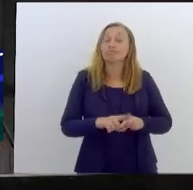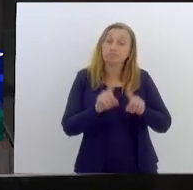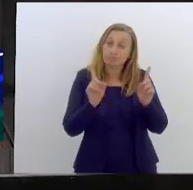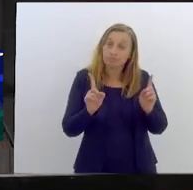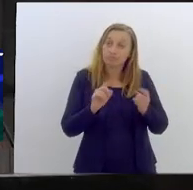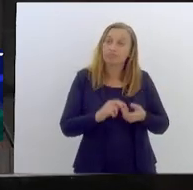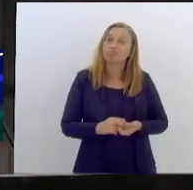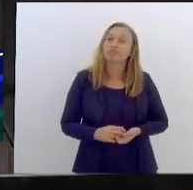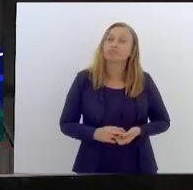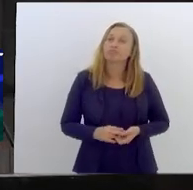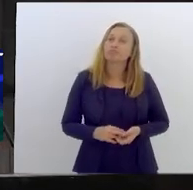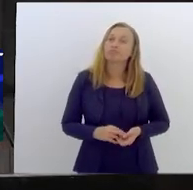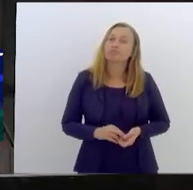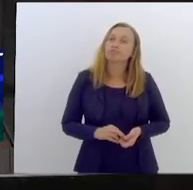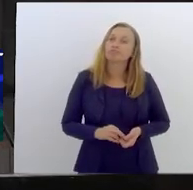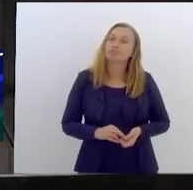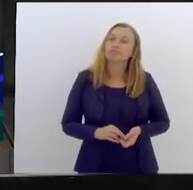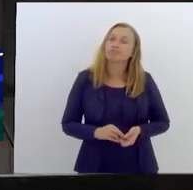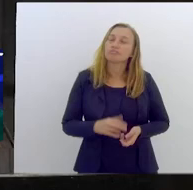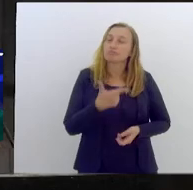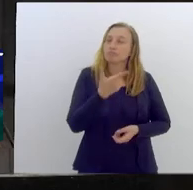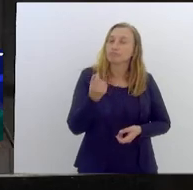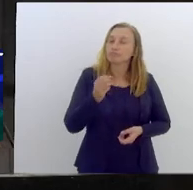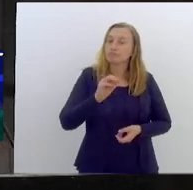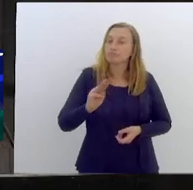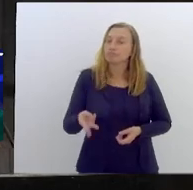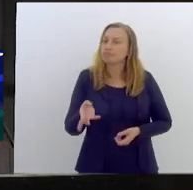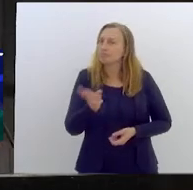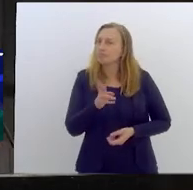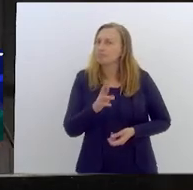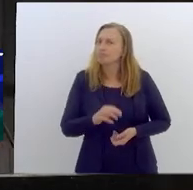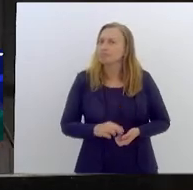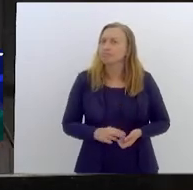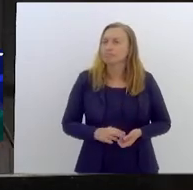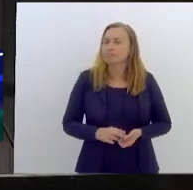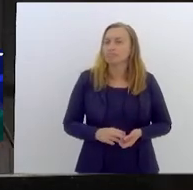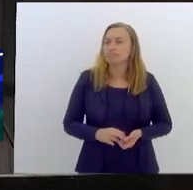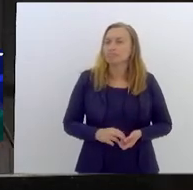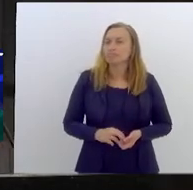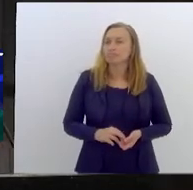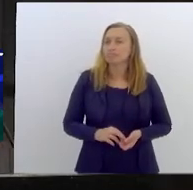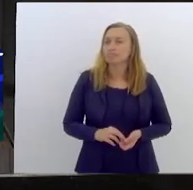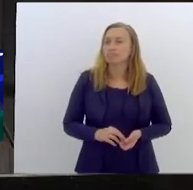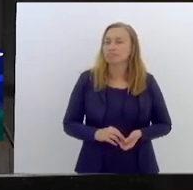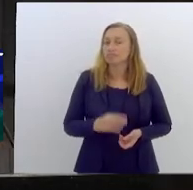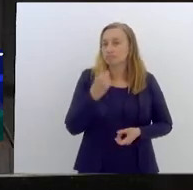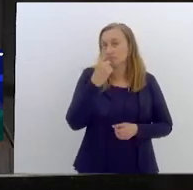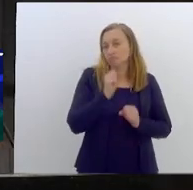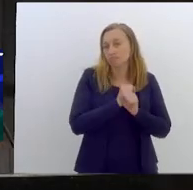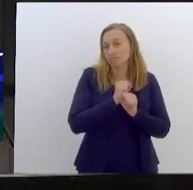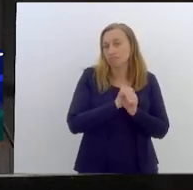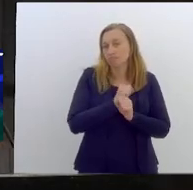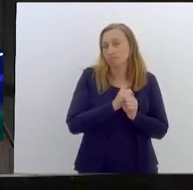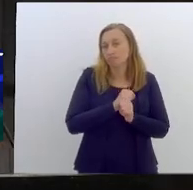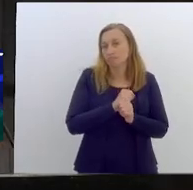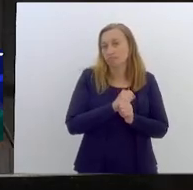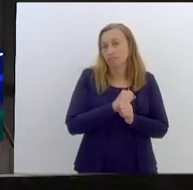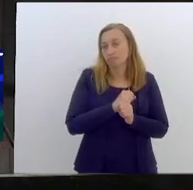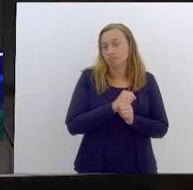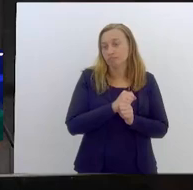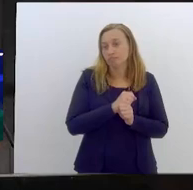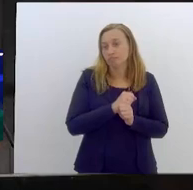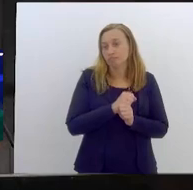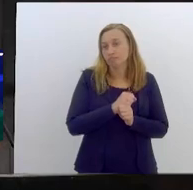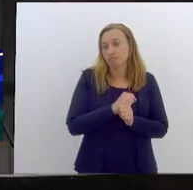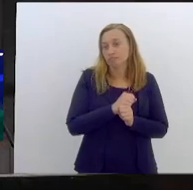Mas 20 milhões de reais, já passado um ano, se